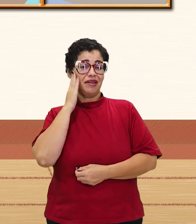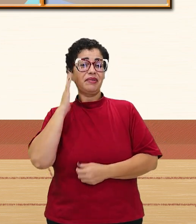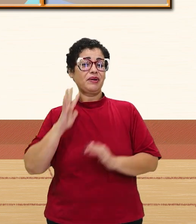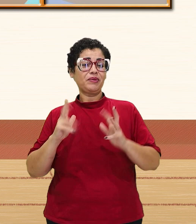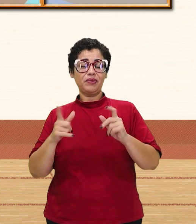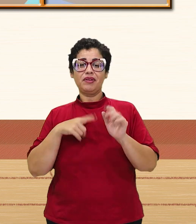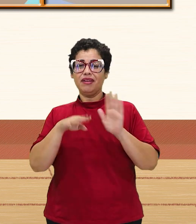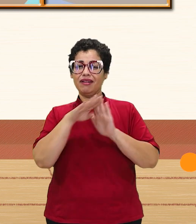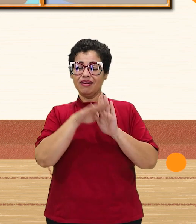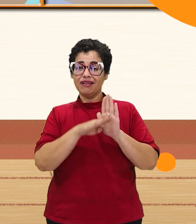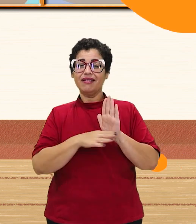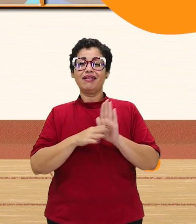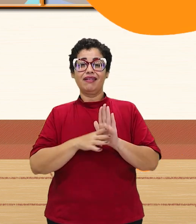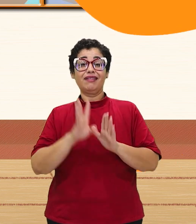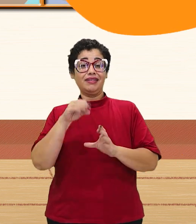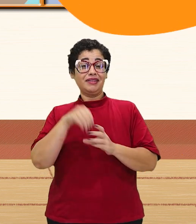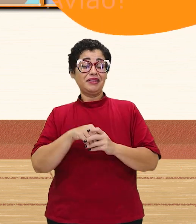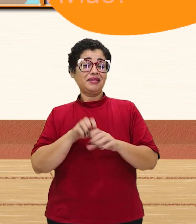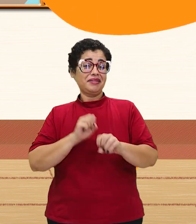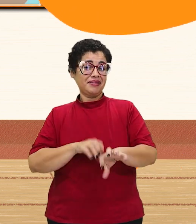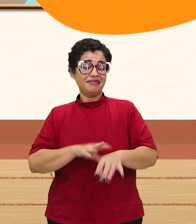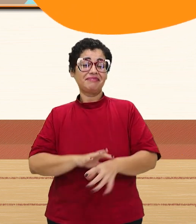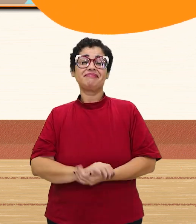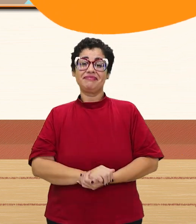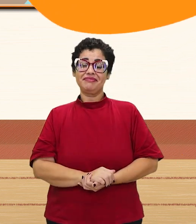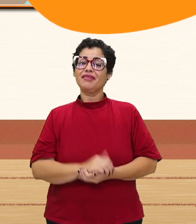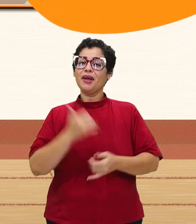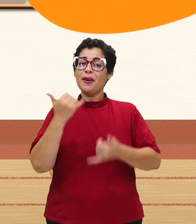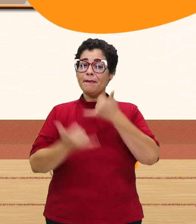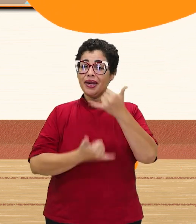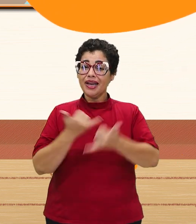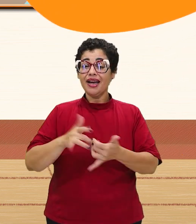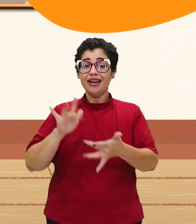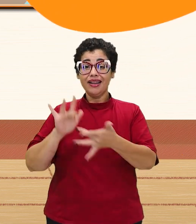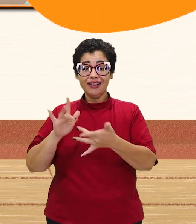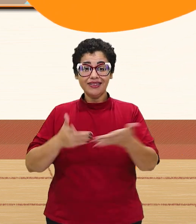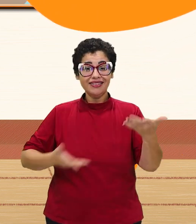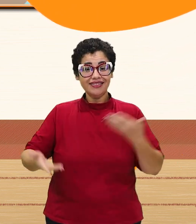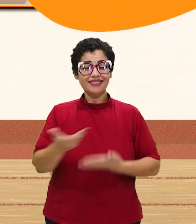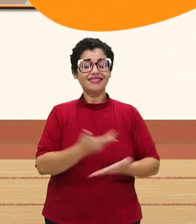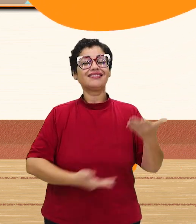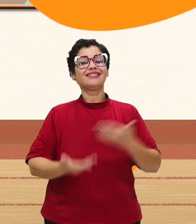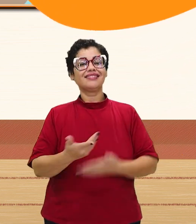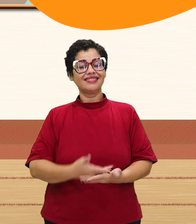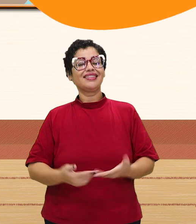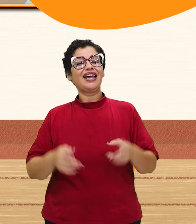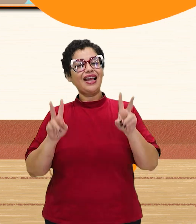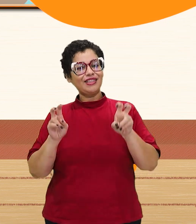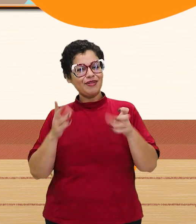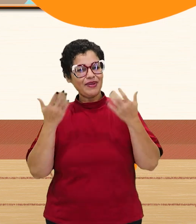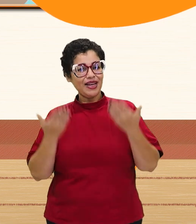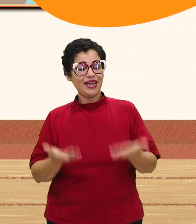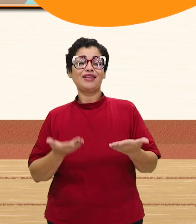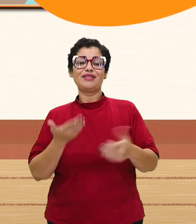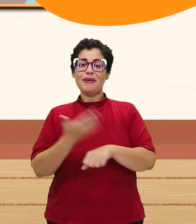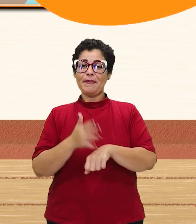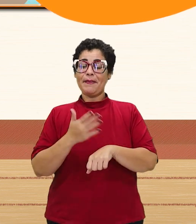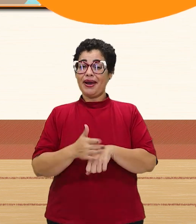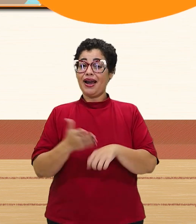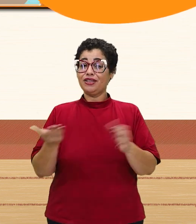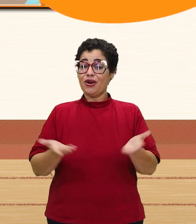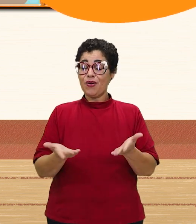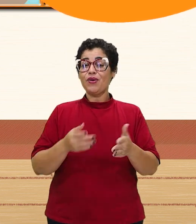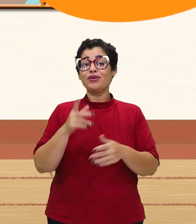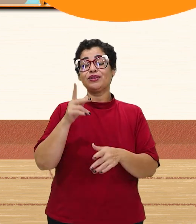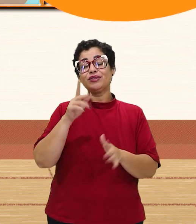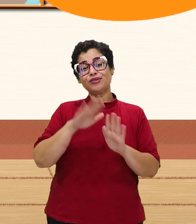saberes com o repertório da humanidade. E fazem isso brincando e interagindo. E é sobre isso que a nossa prática em rede